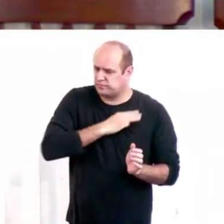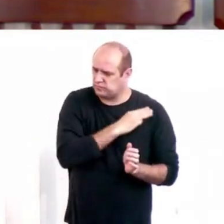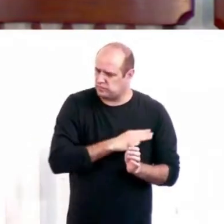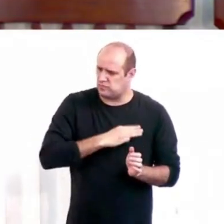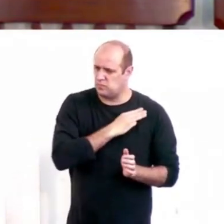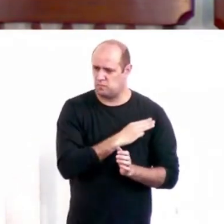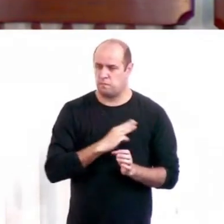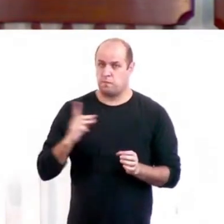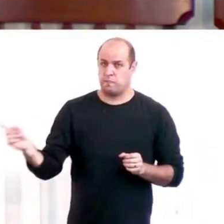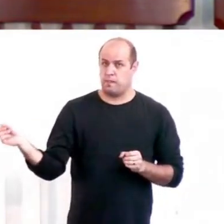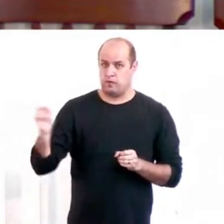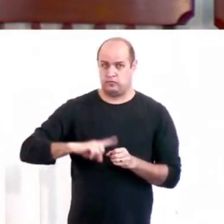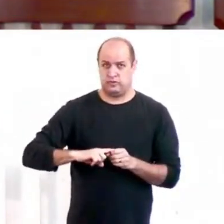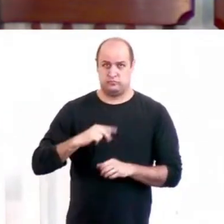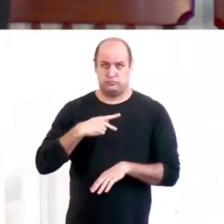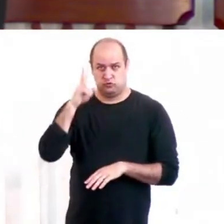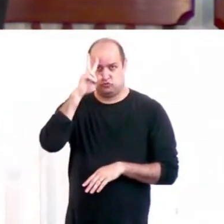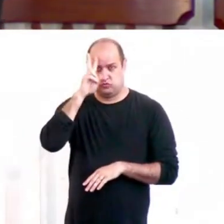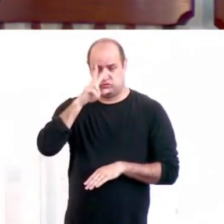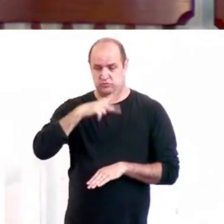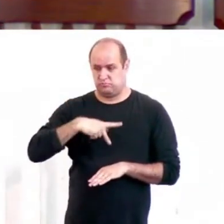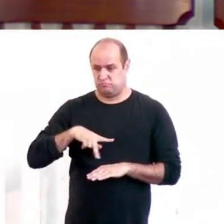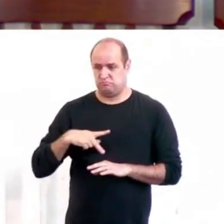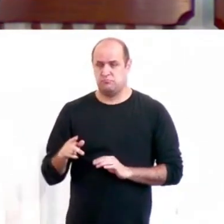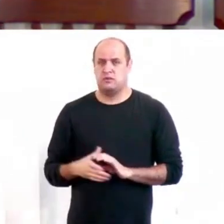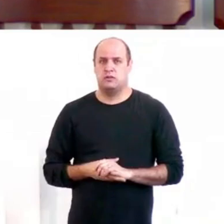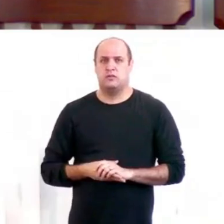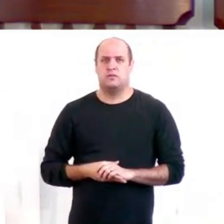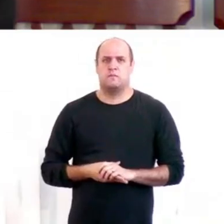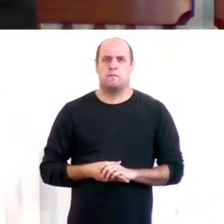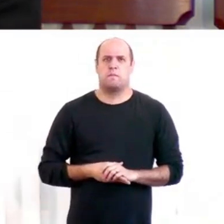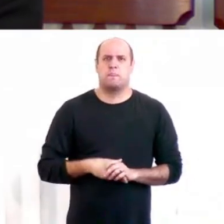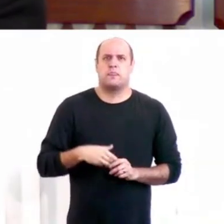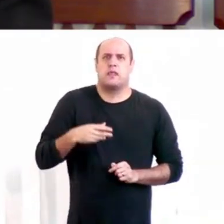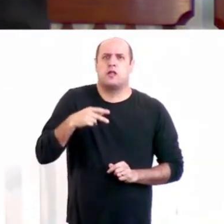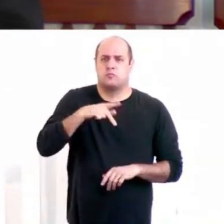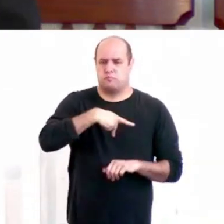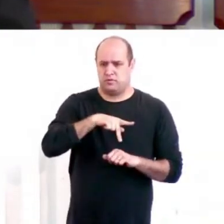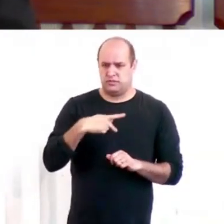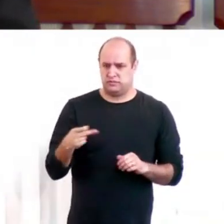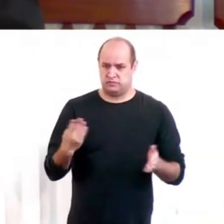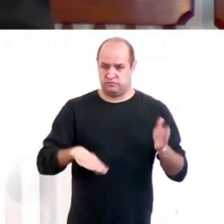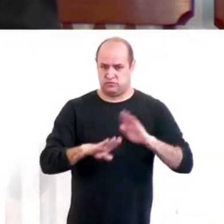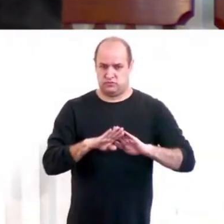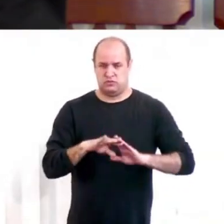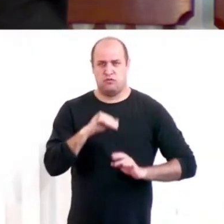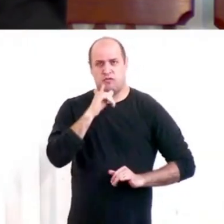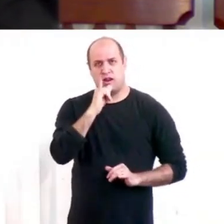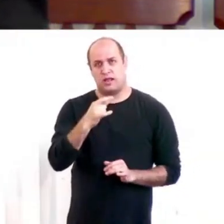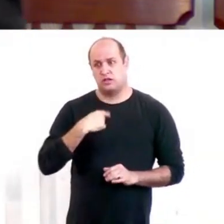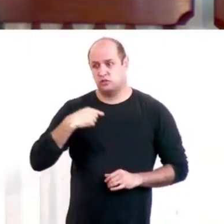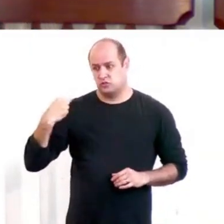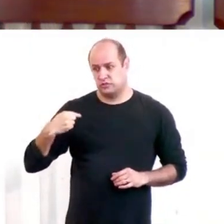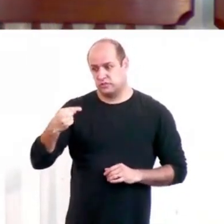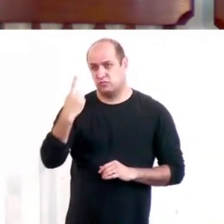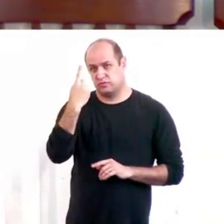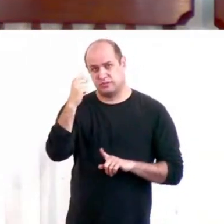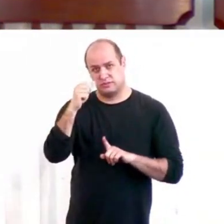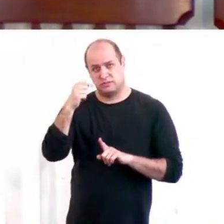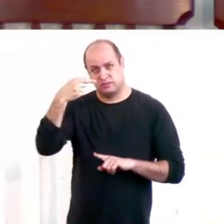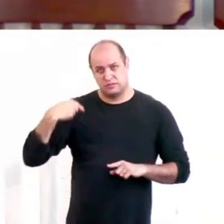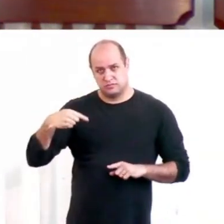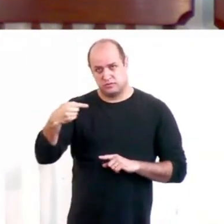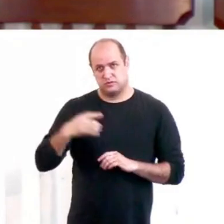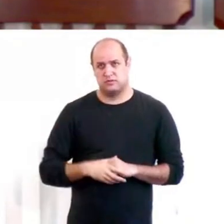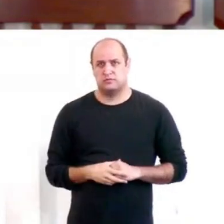seu país, fechado, e ele falou para mim assim, pastor, passamos uma semana aqui. Eu moro na região